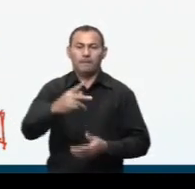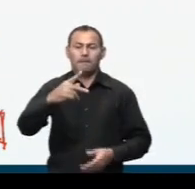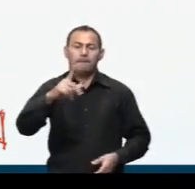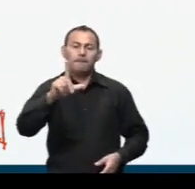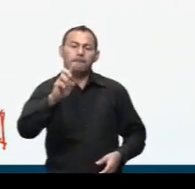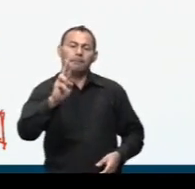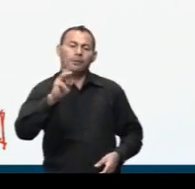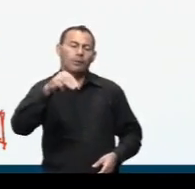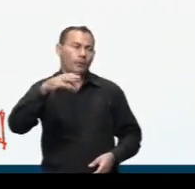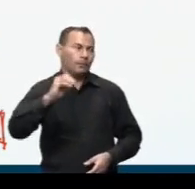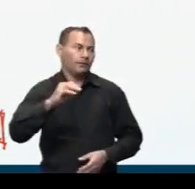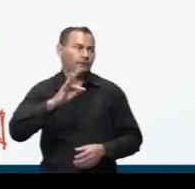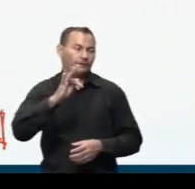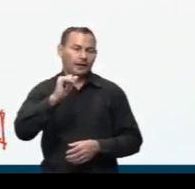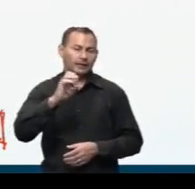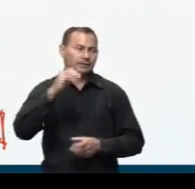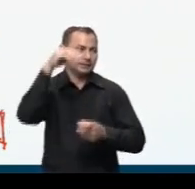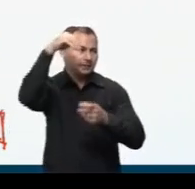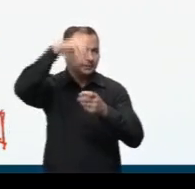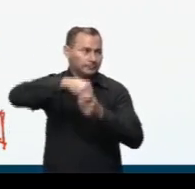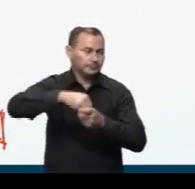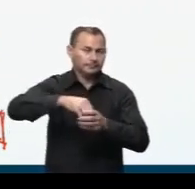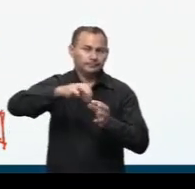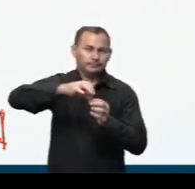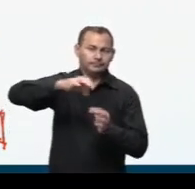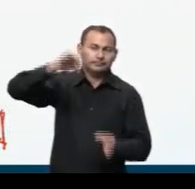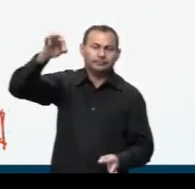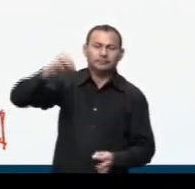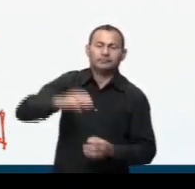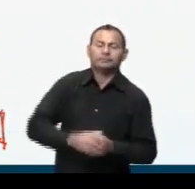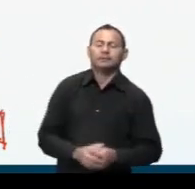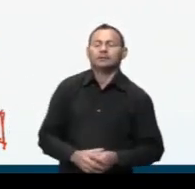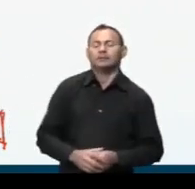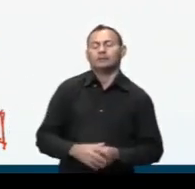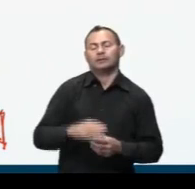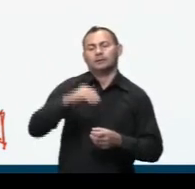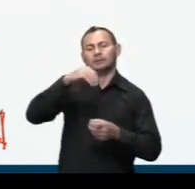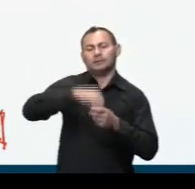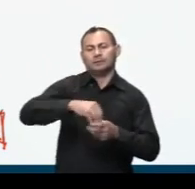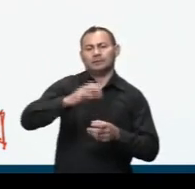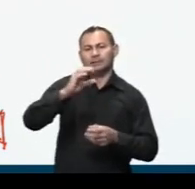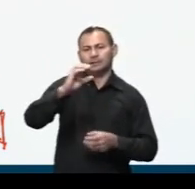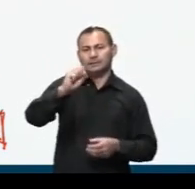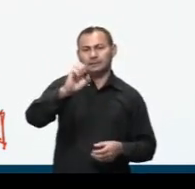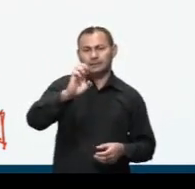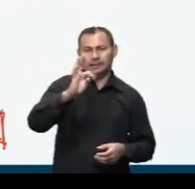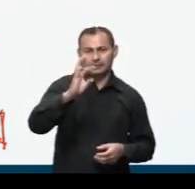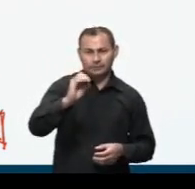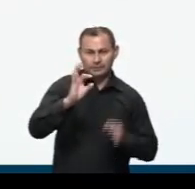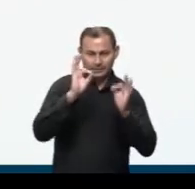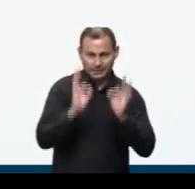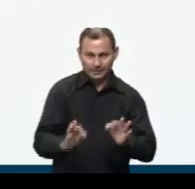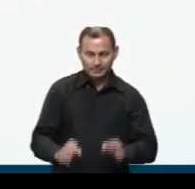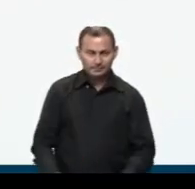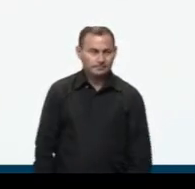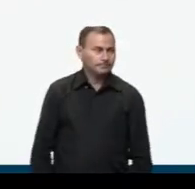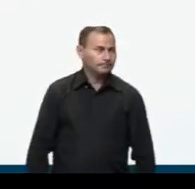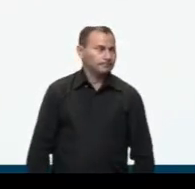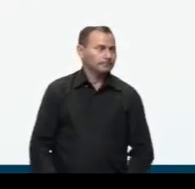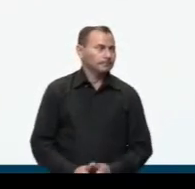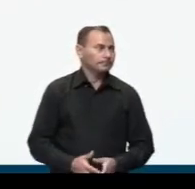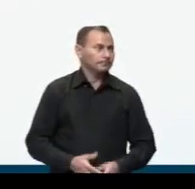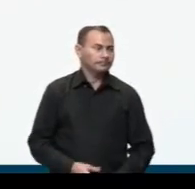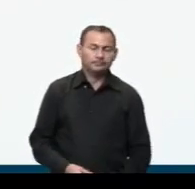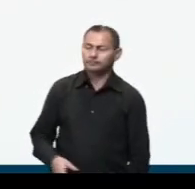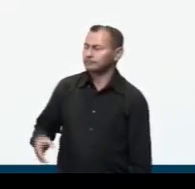face ele tem um buraquinho aqui dentro que você pode acoplar um prumo de centro, ok? Então, próximo